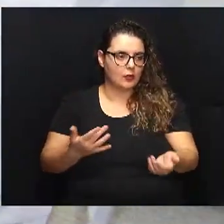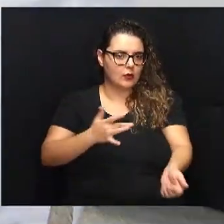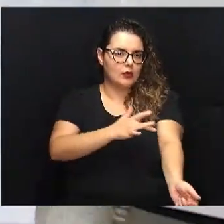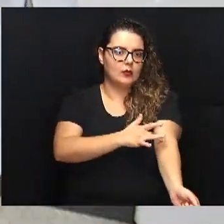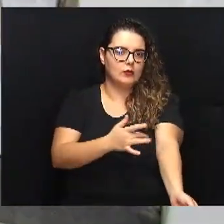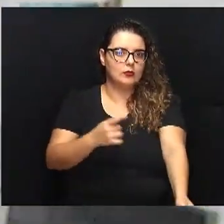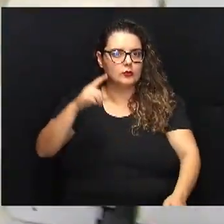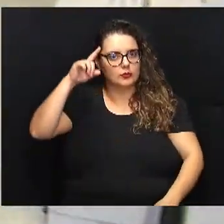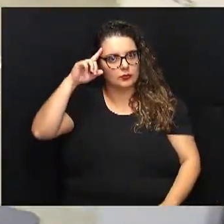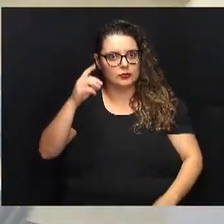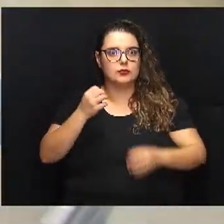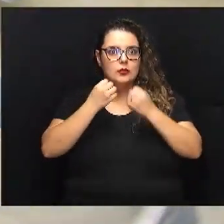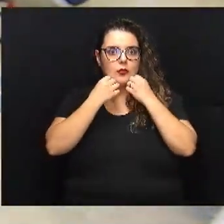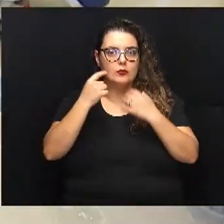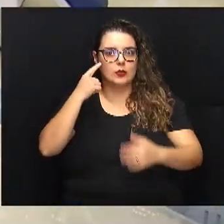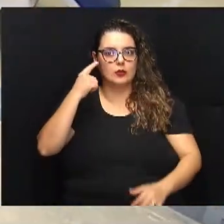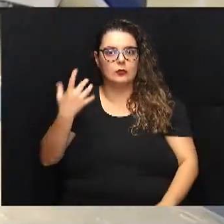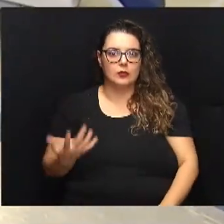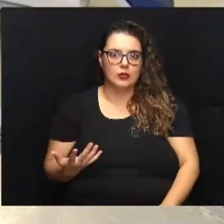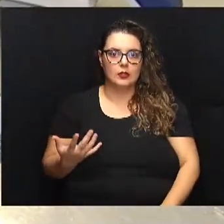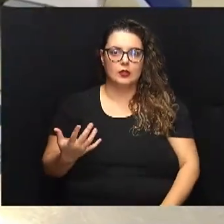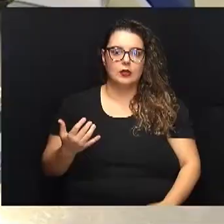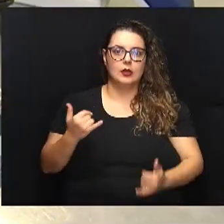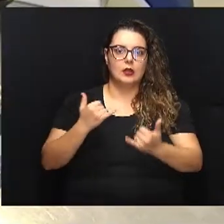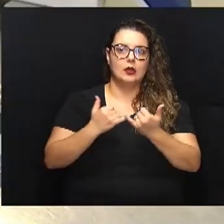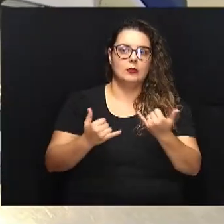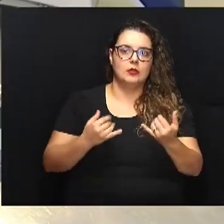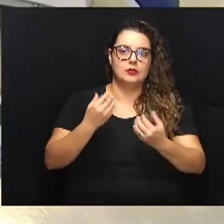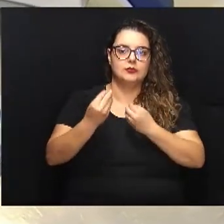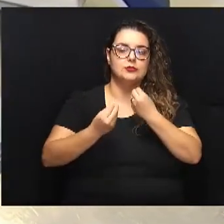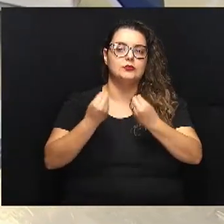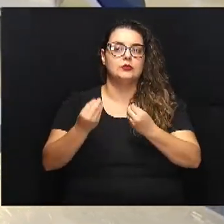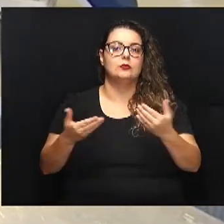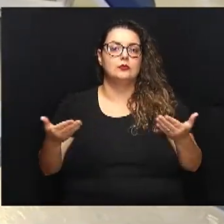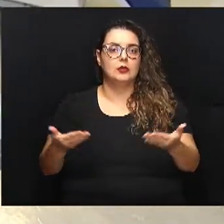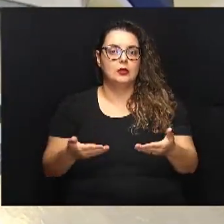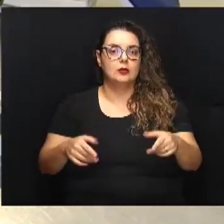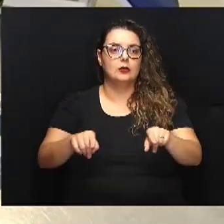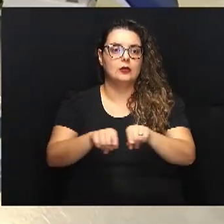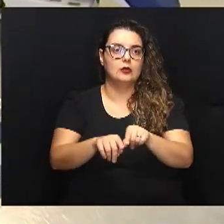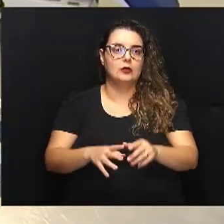dia bom, num dia ideal? Qual que é a média? Como que está atualmente